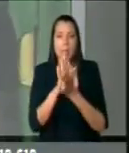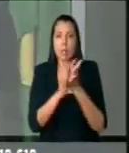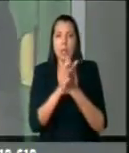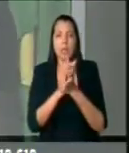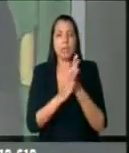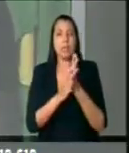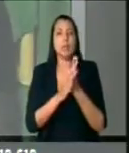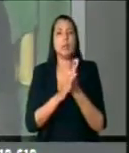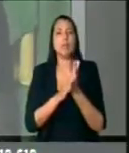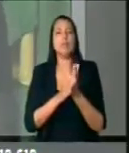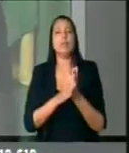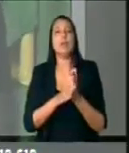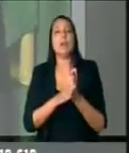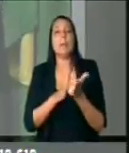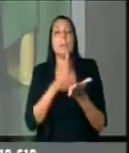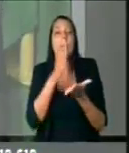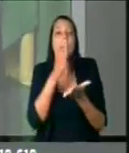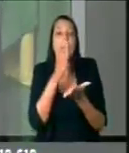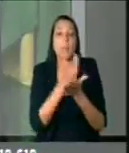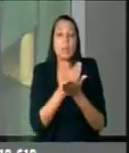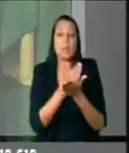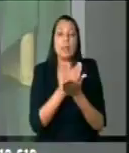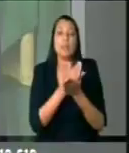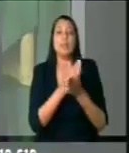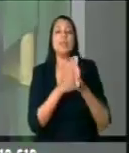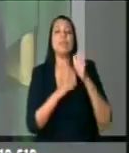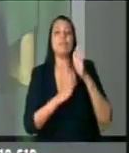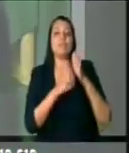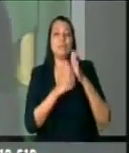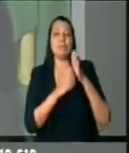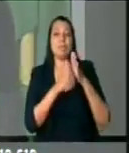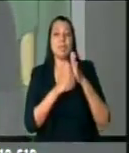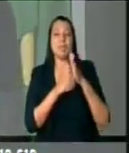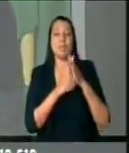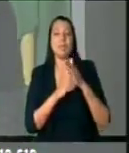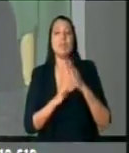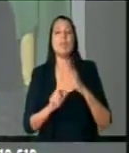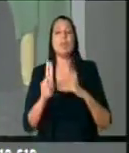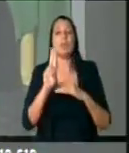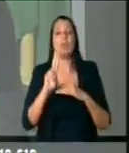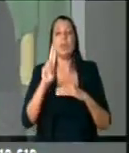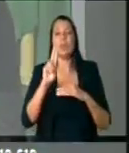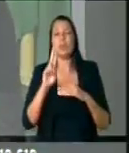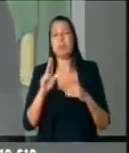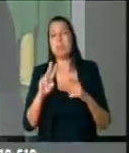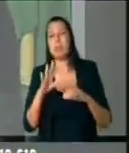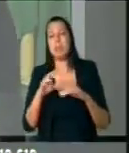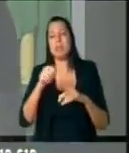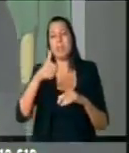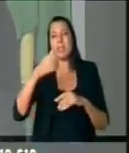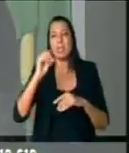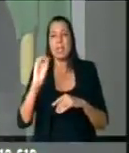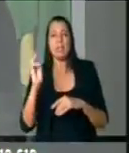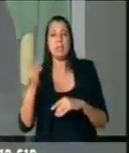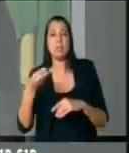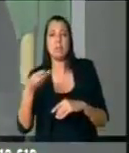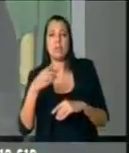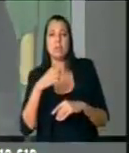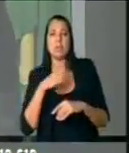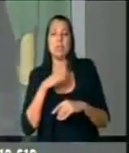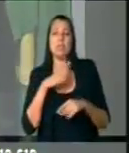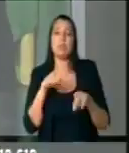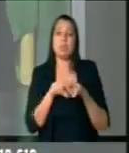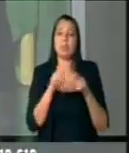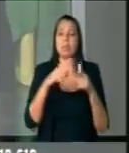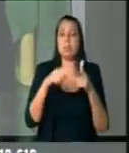Crédito. Metade das empresas brasileiras, do universo de 10 milhões e meio, estão inadimplentes,